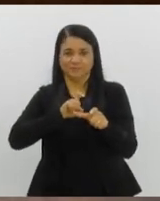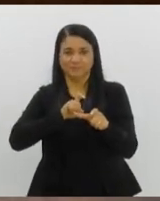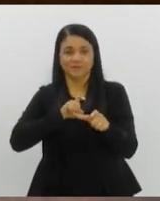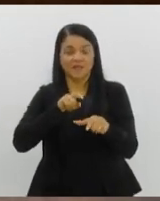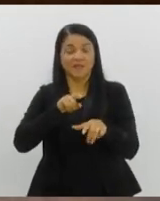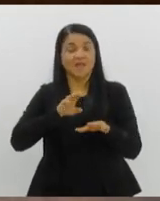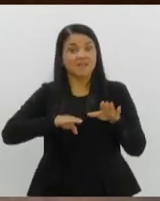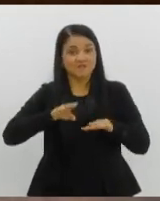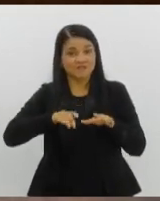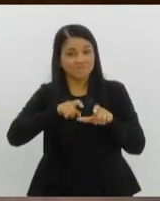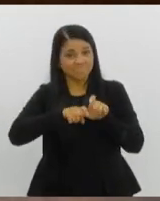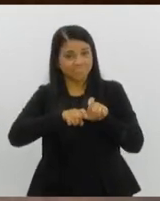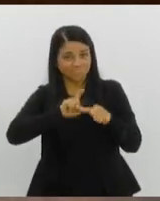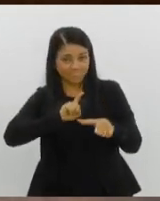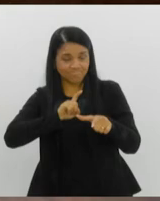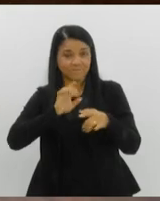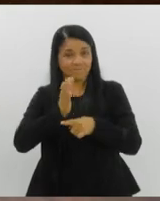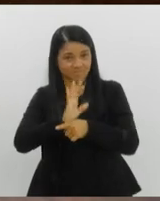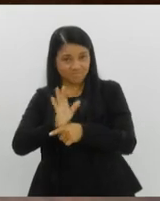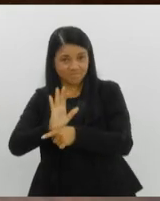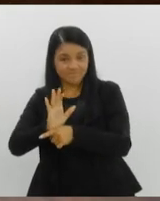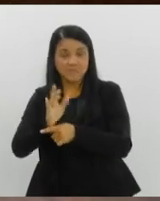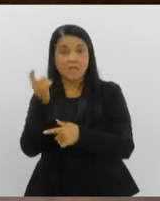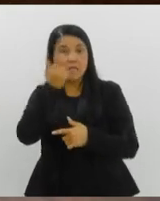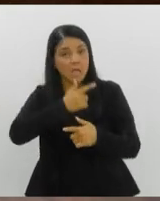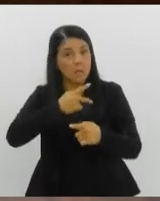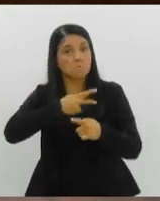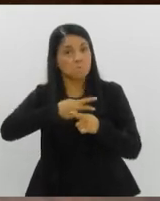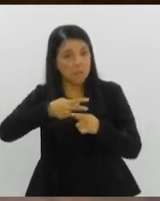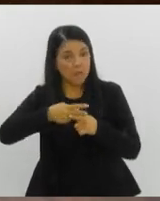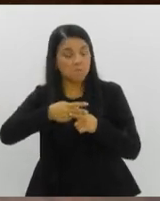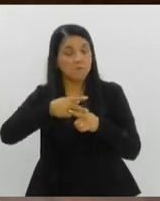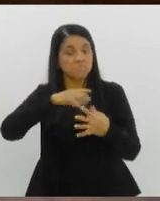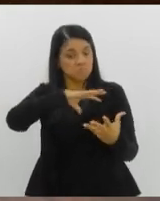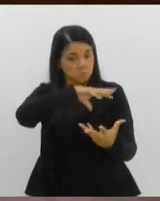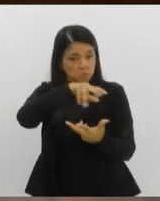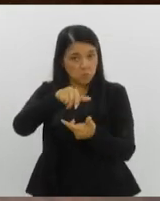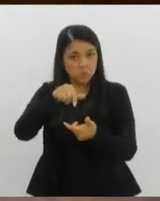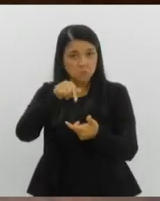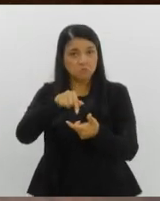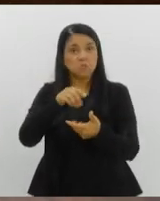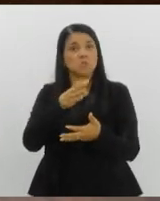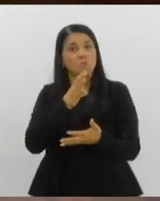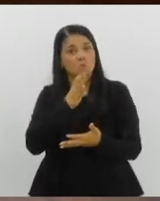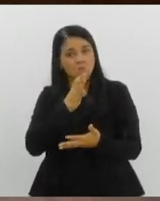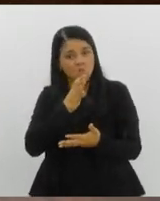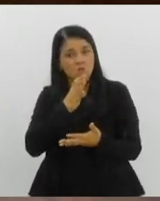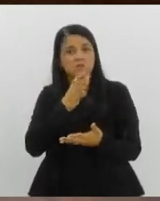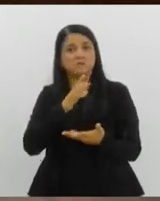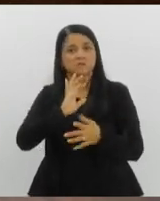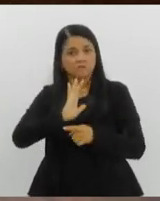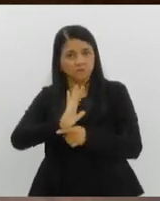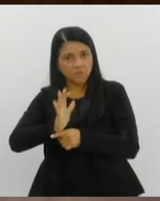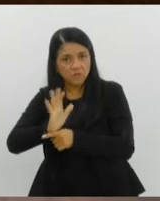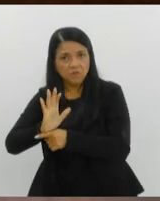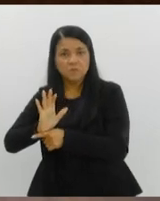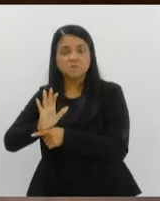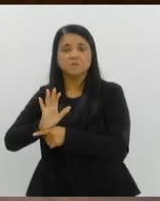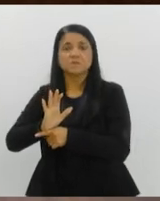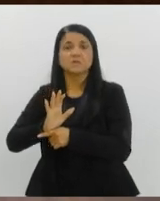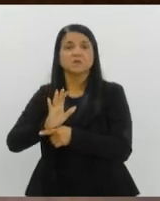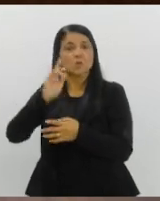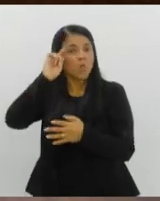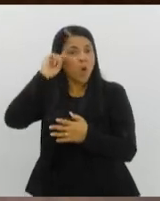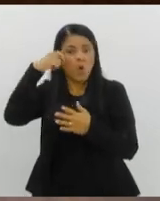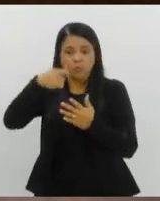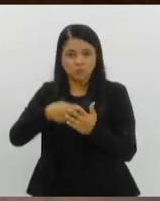produções independentes, elas ganham premiações internacionais, reconhecimento, e muitas vezes os autores